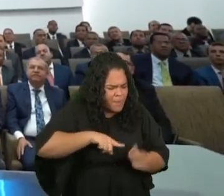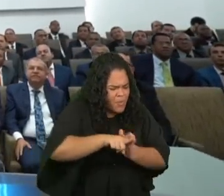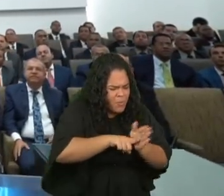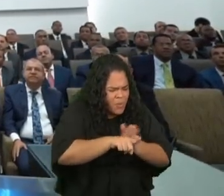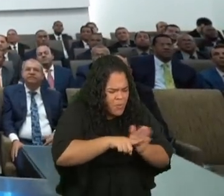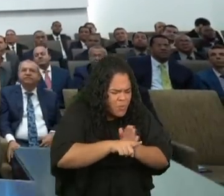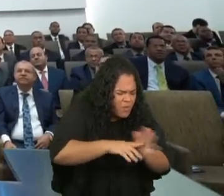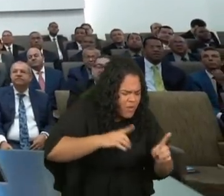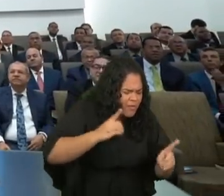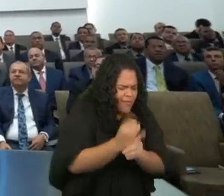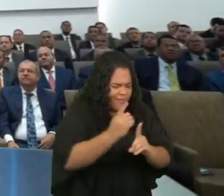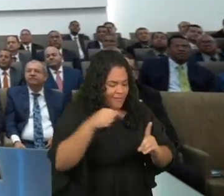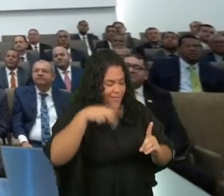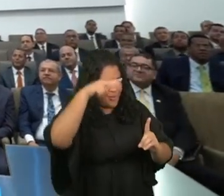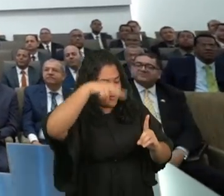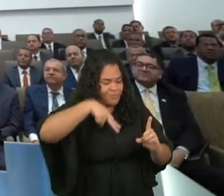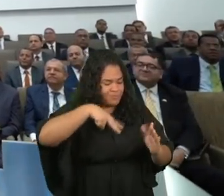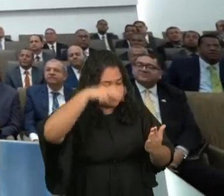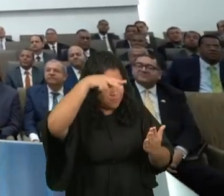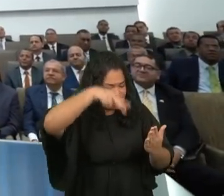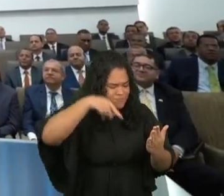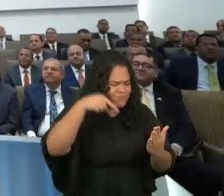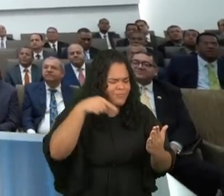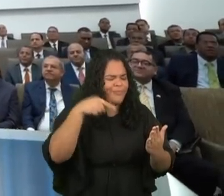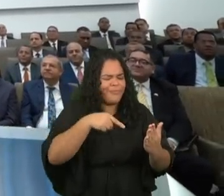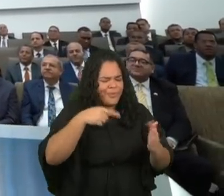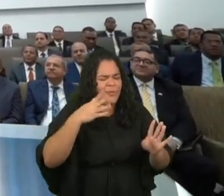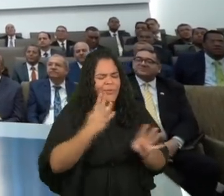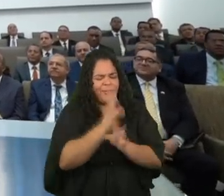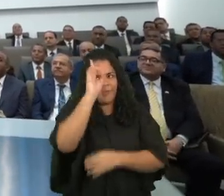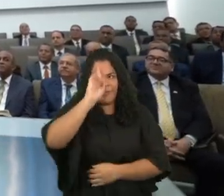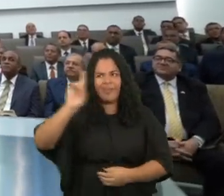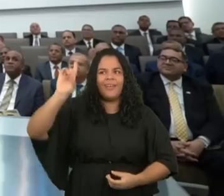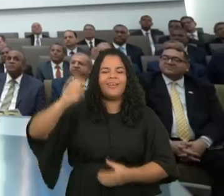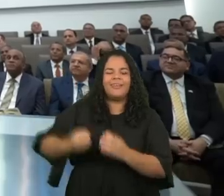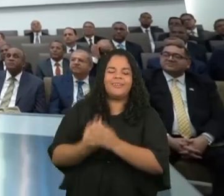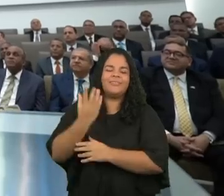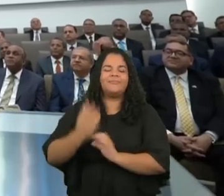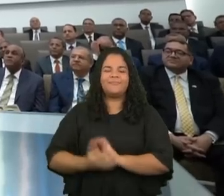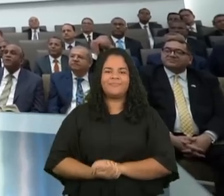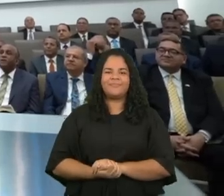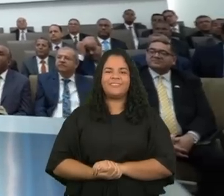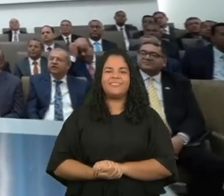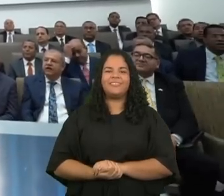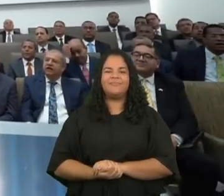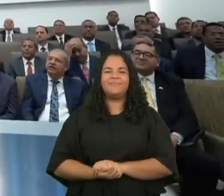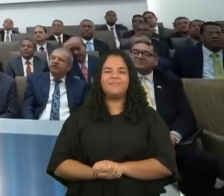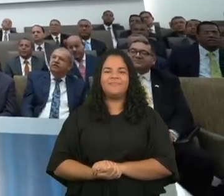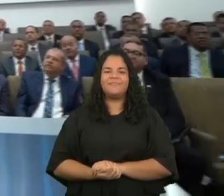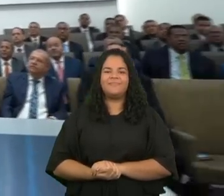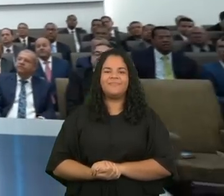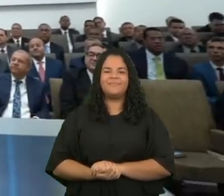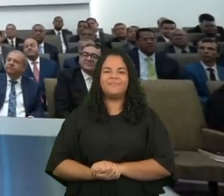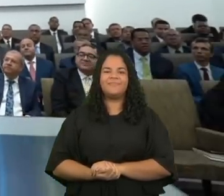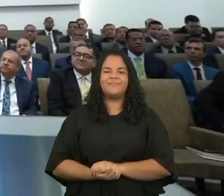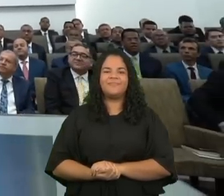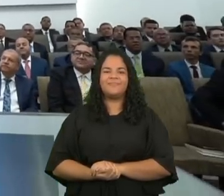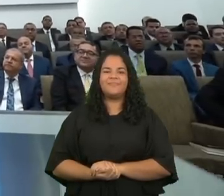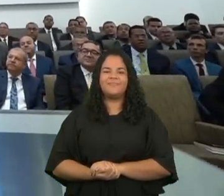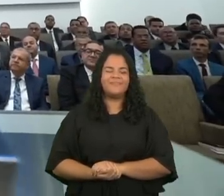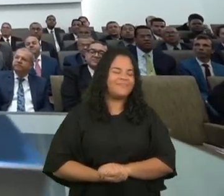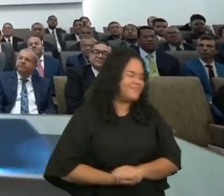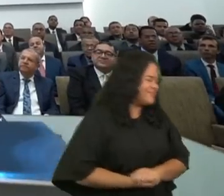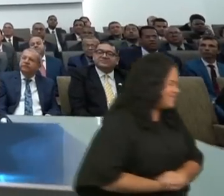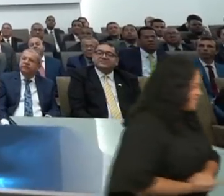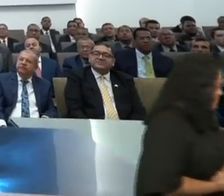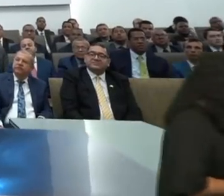Glória. A nossa informação genética, nosso DNA, ele tem adenina. Diga comigo, adenina. Adenina. Passa à frente.